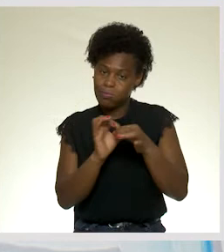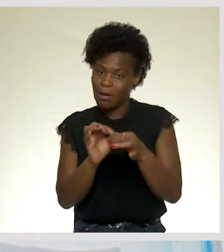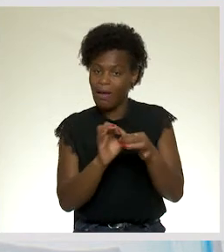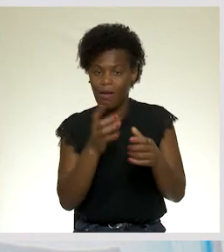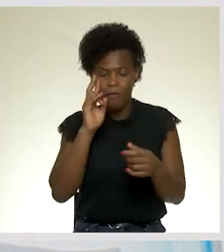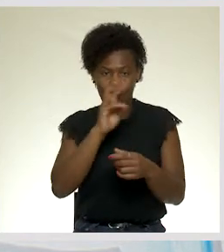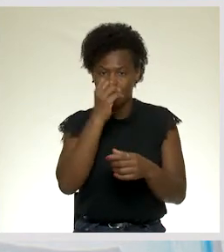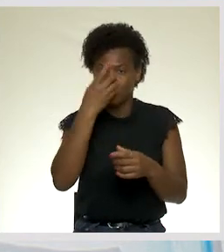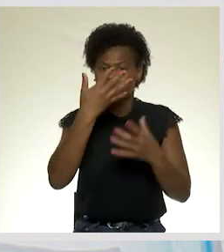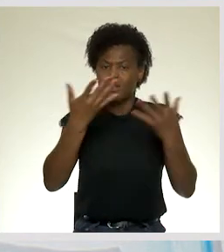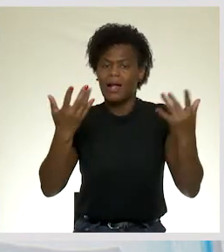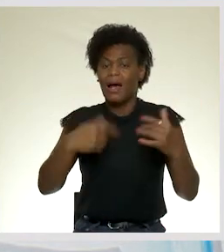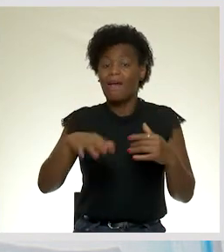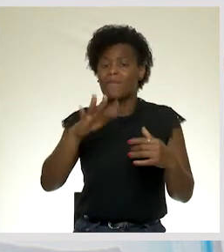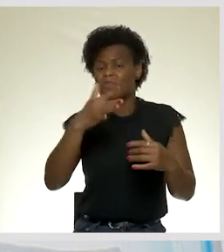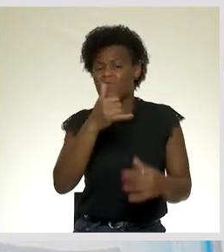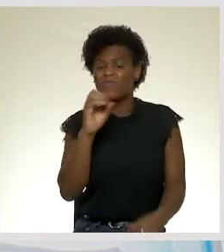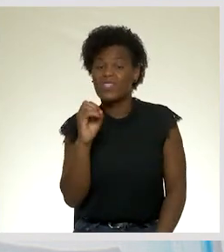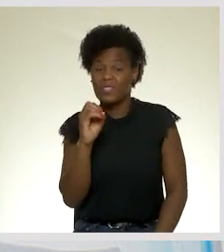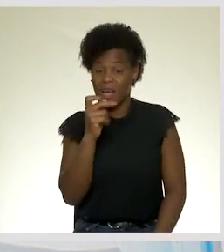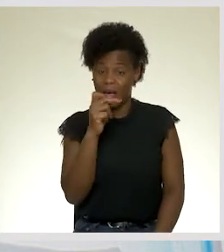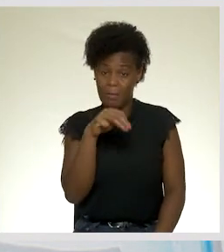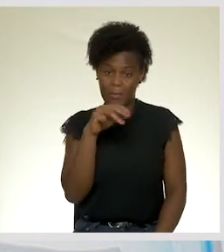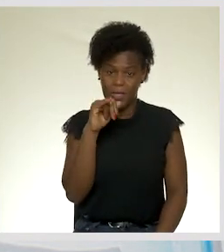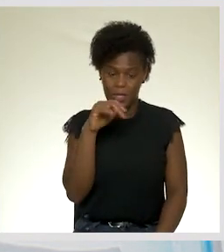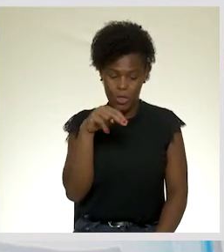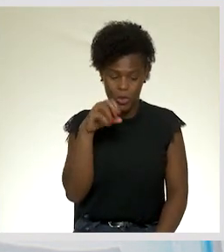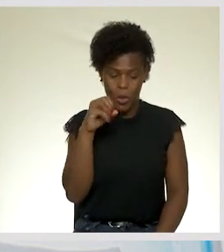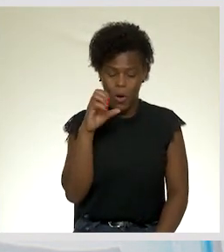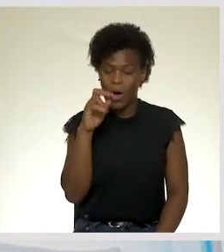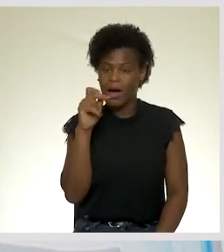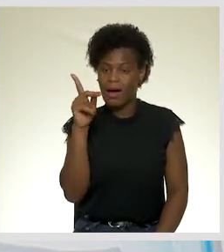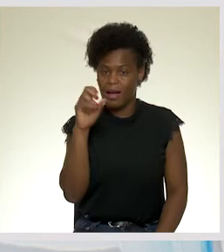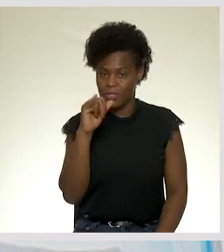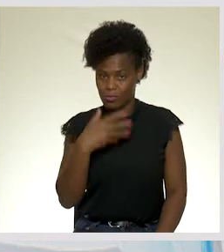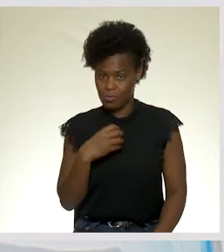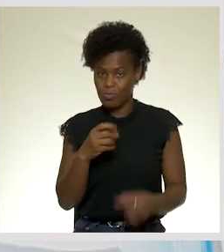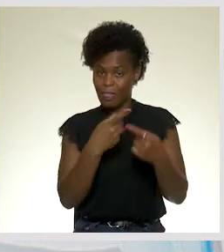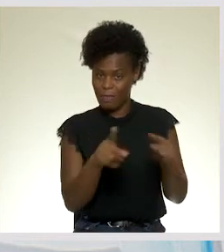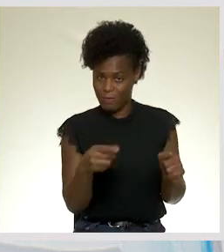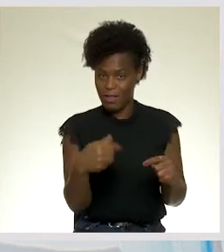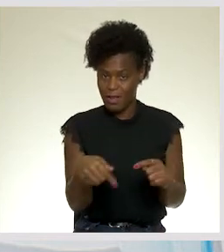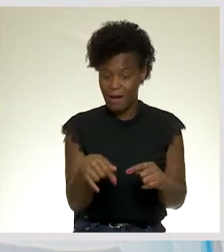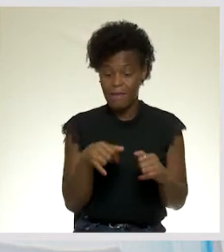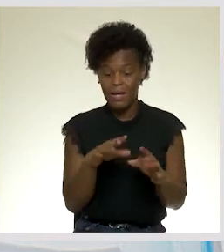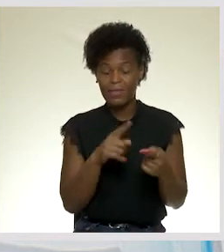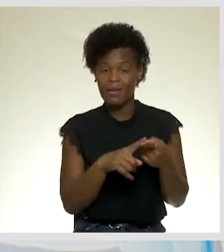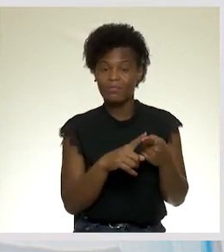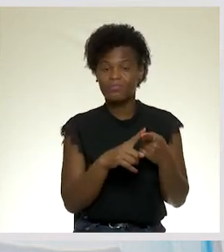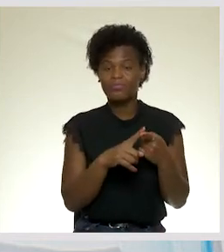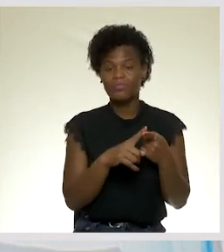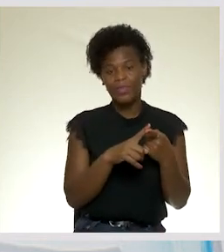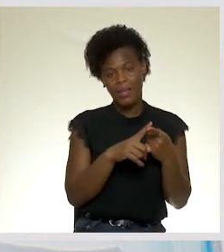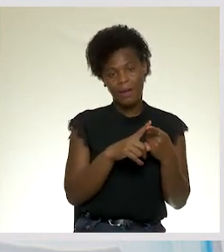natureza existem cerca de 20 aminoácidos diferentes. Entre esses 20 aminoácidos diferentes, nós temos aminoácidos que